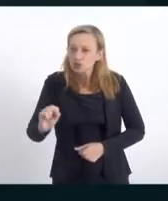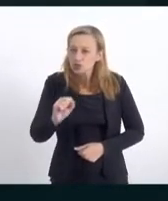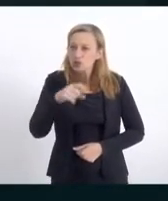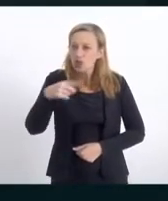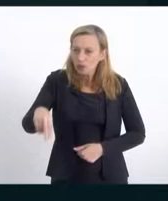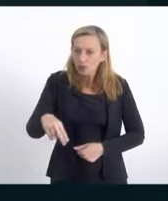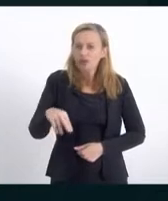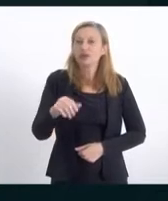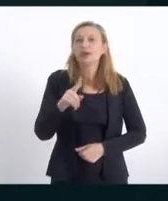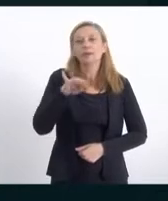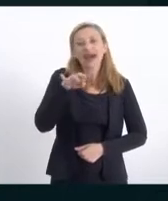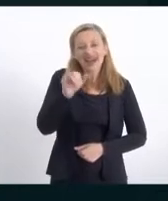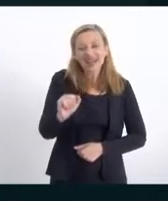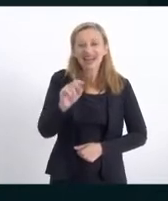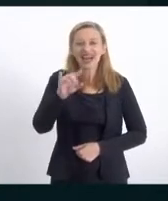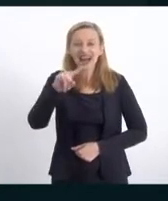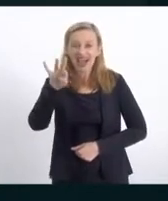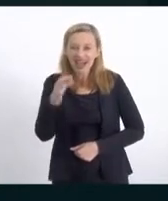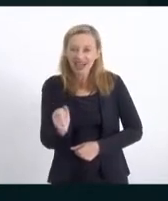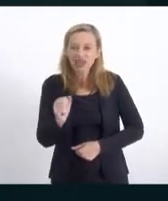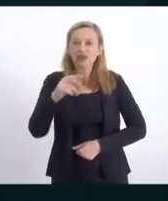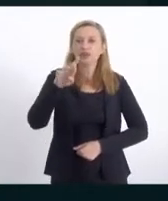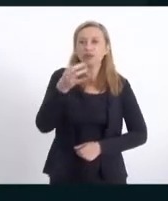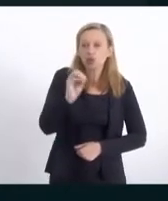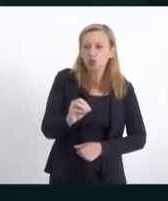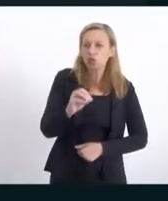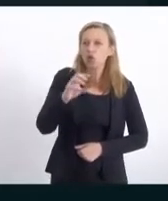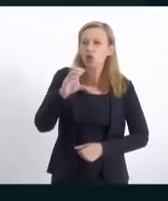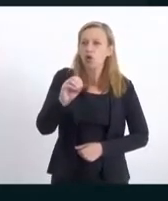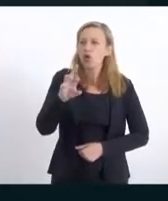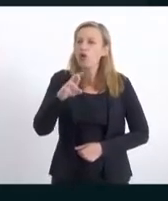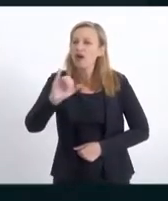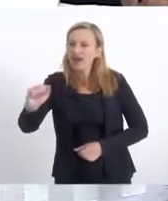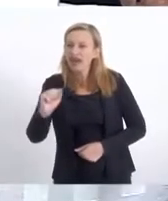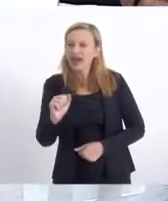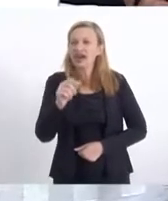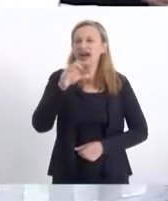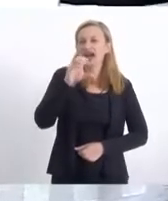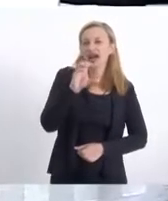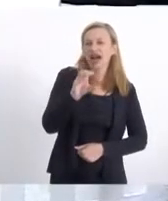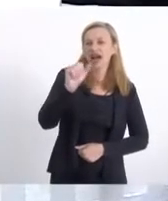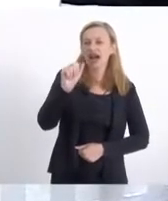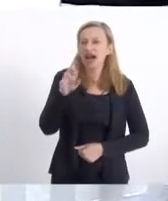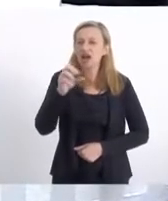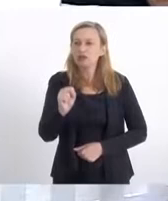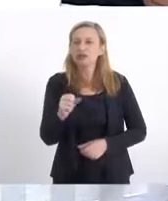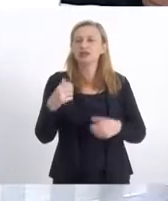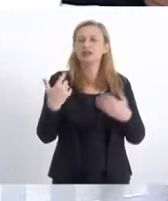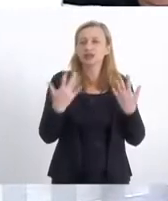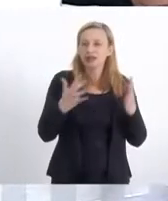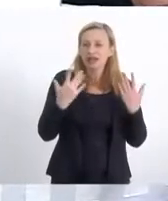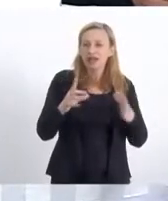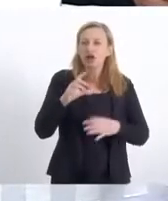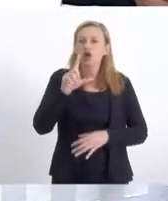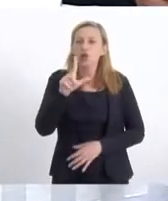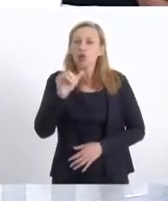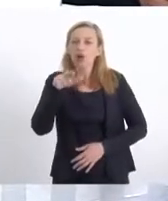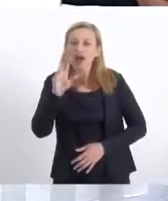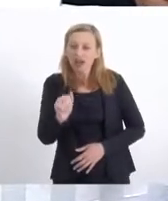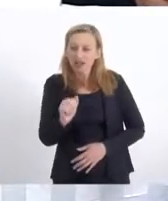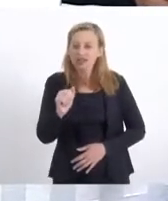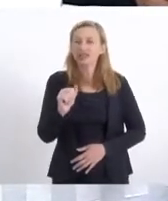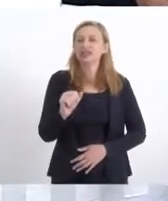Daniel Abílio, o Bruno Correia, o Carlos Victor do IBP, saudar a Luana Félix,